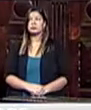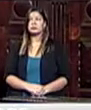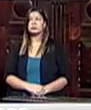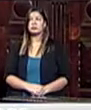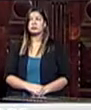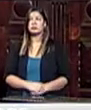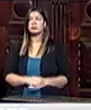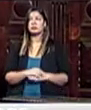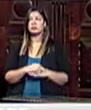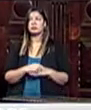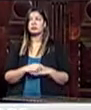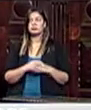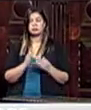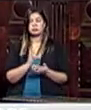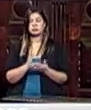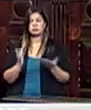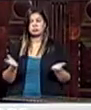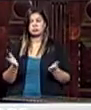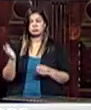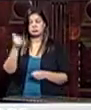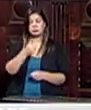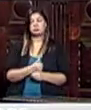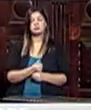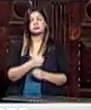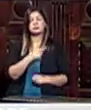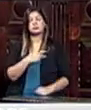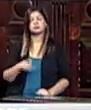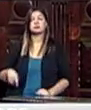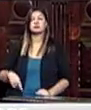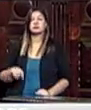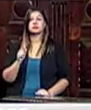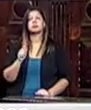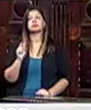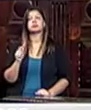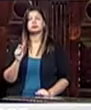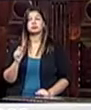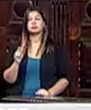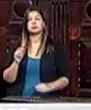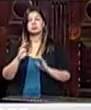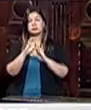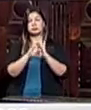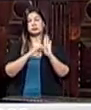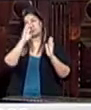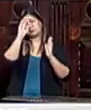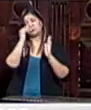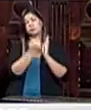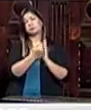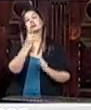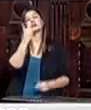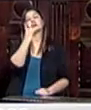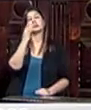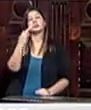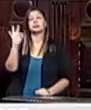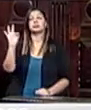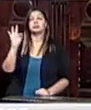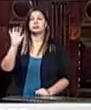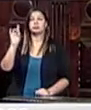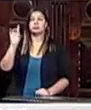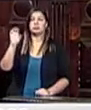Saindo Temer, assume a presidência da República para cumprir a Constituição o deputado federal do